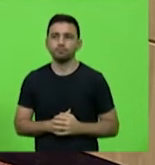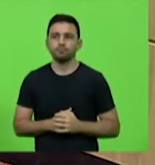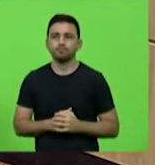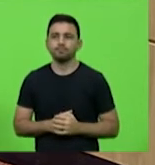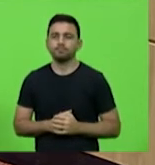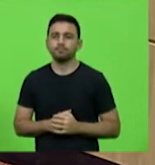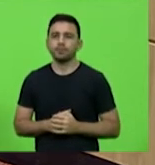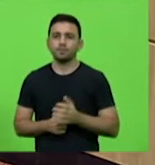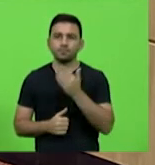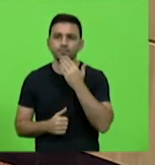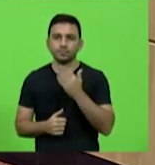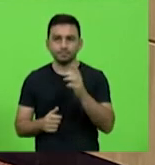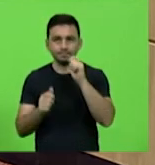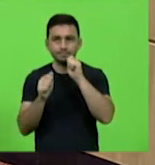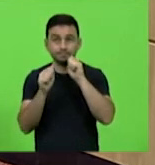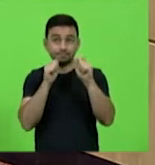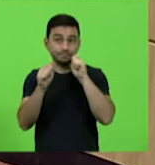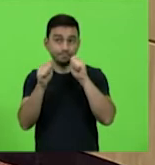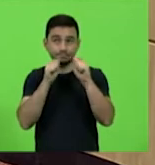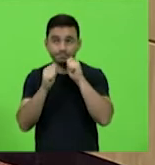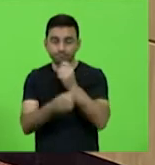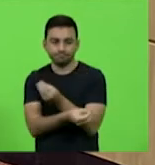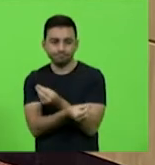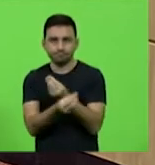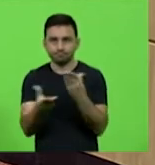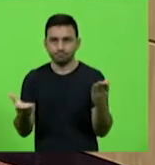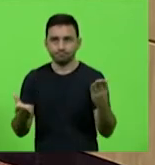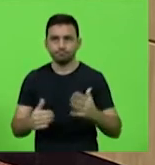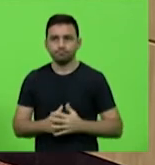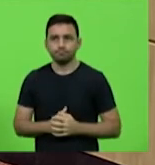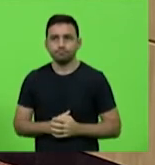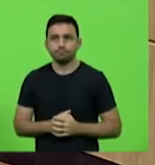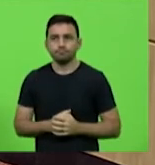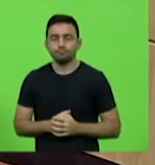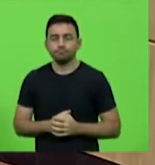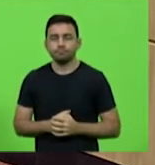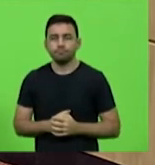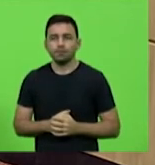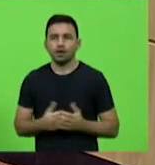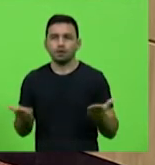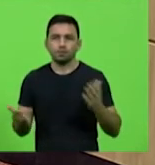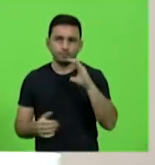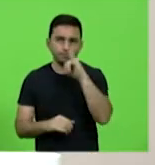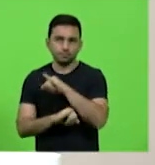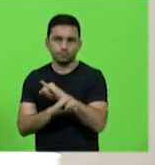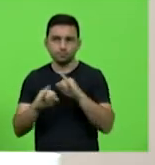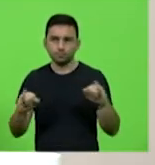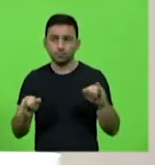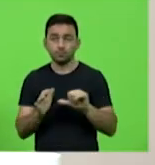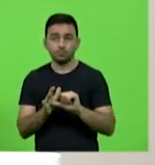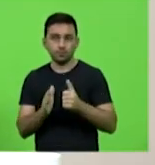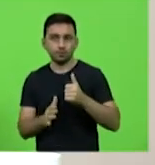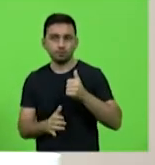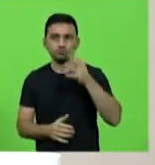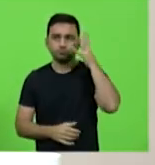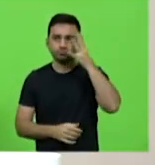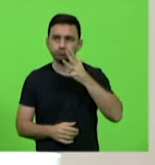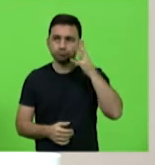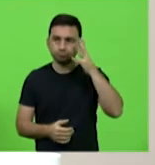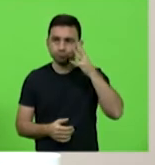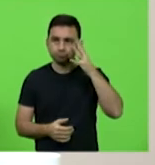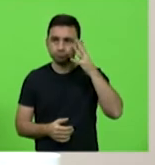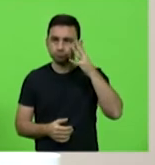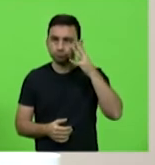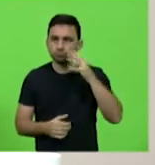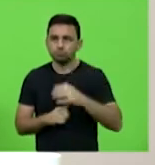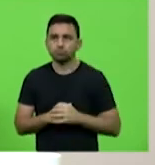solicito que a assessoria proceda à distribuição de expediente. Traremos já em breves comunicações e o primeiro deputado a fazer uso da palavra